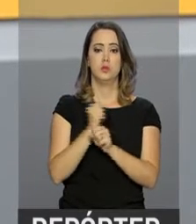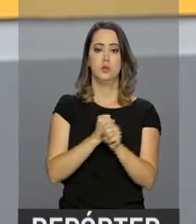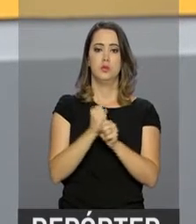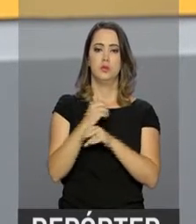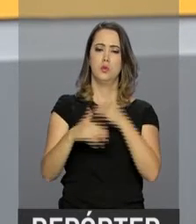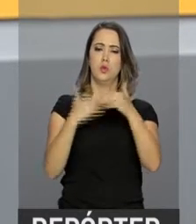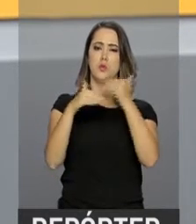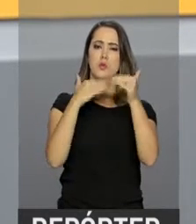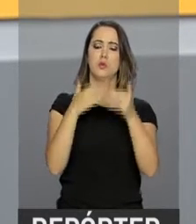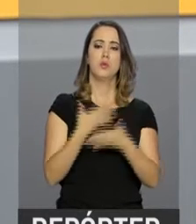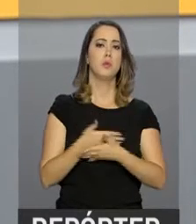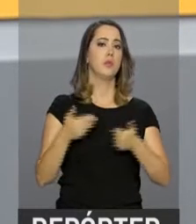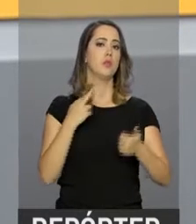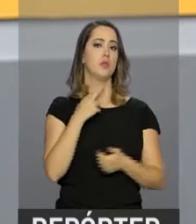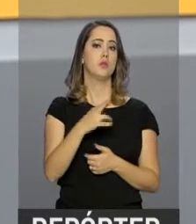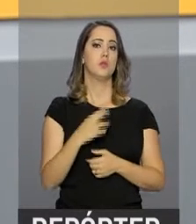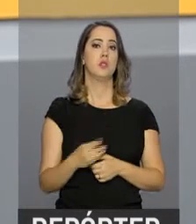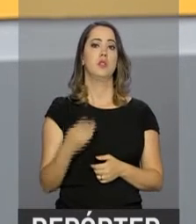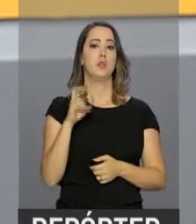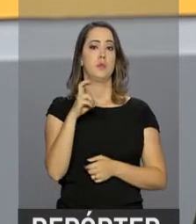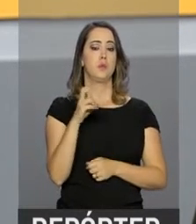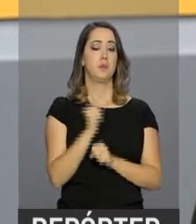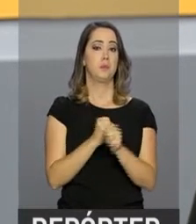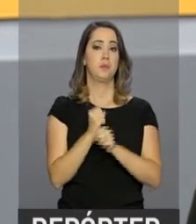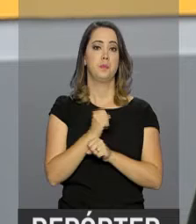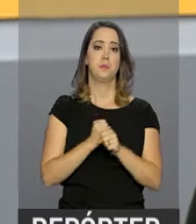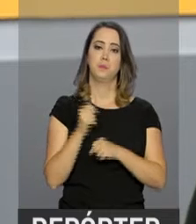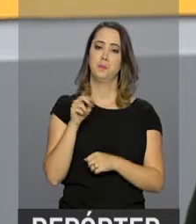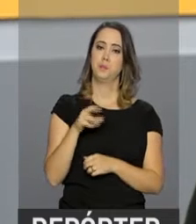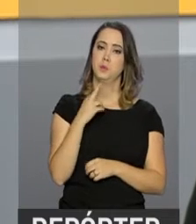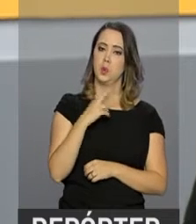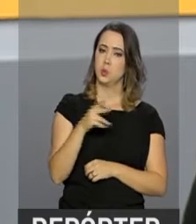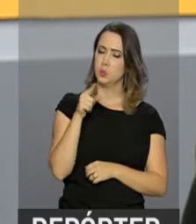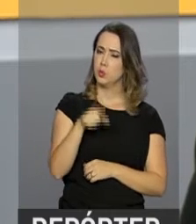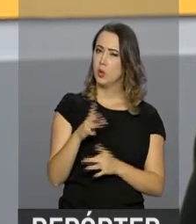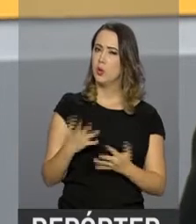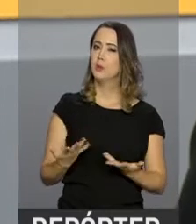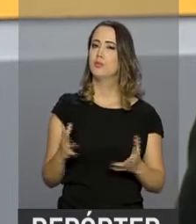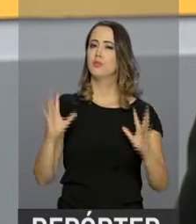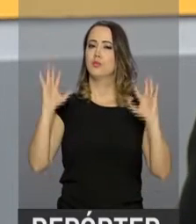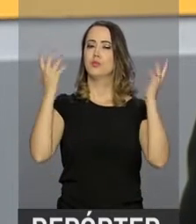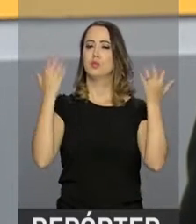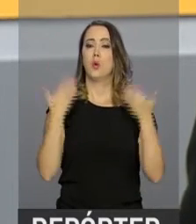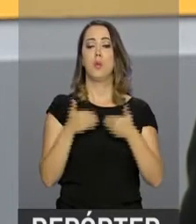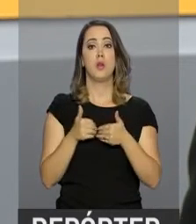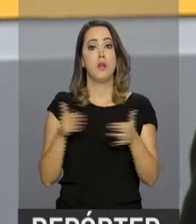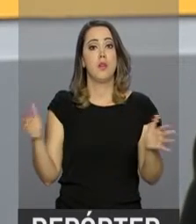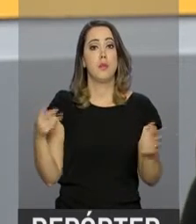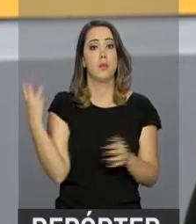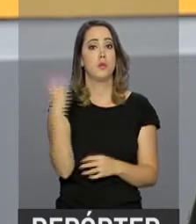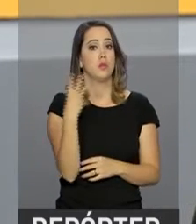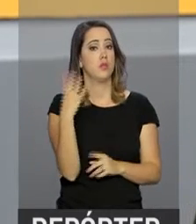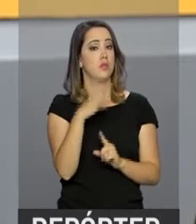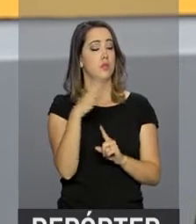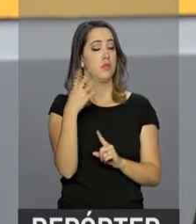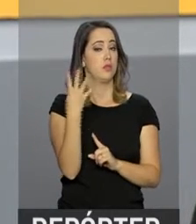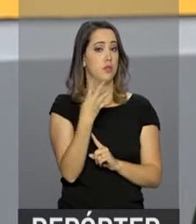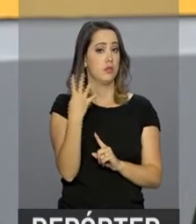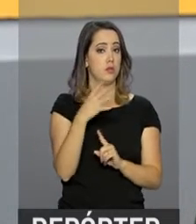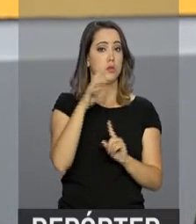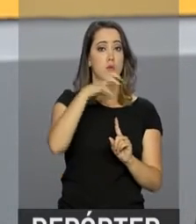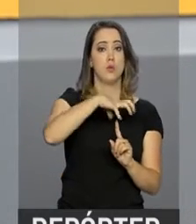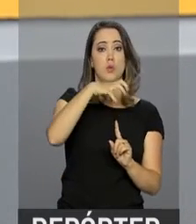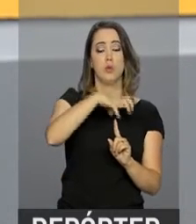atingindo o melhor resultado para o período dos últimos 5 anos. Esse resultado foi comemorado na abertura da 34ª edição